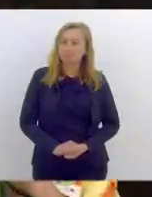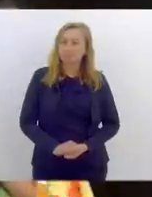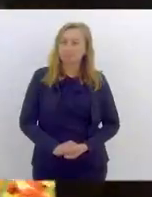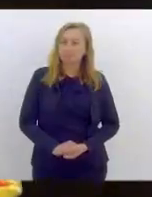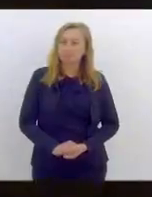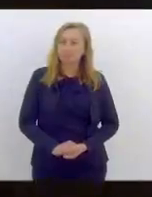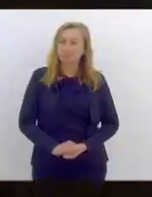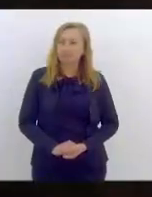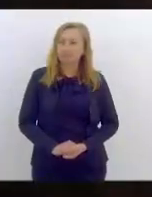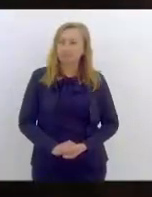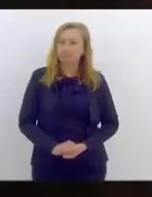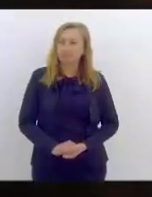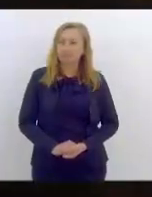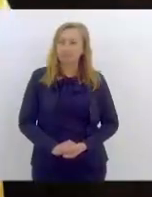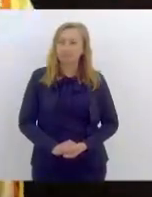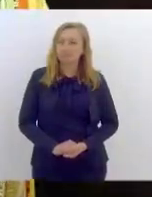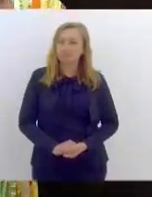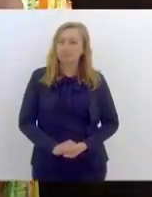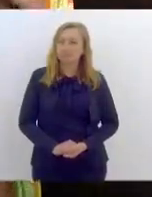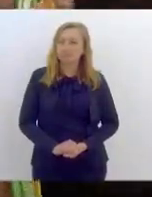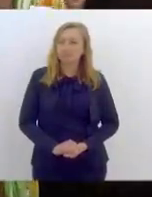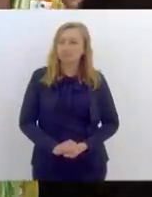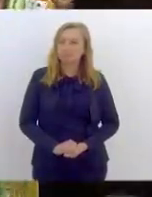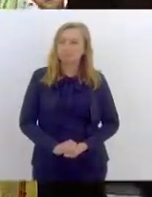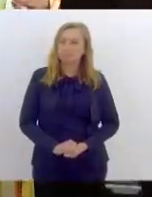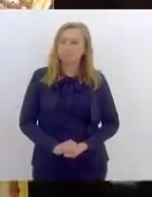abençoar. Banzo ficou lá no